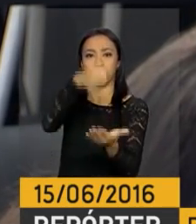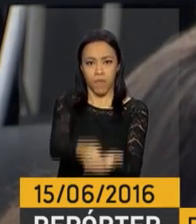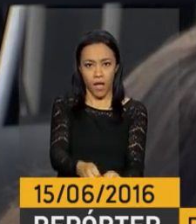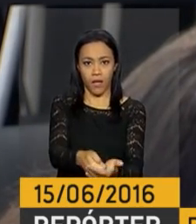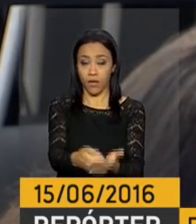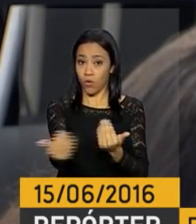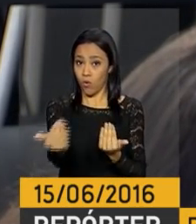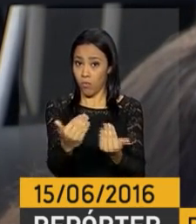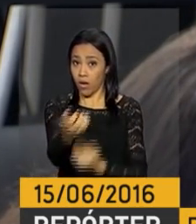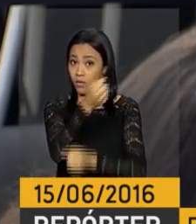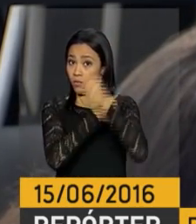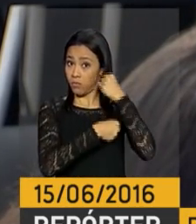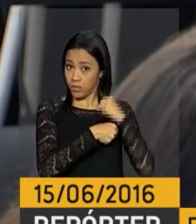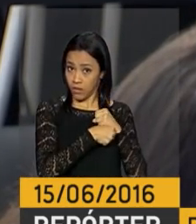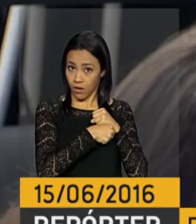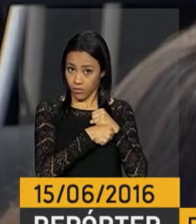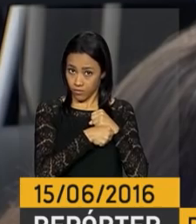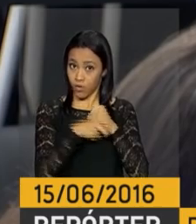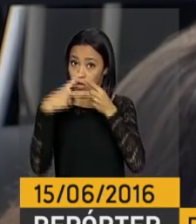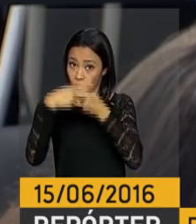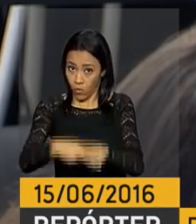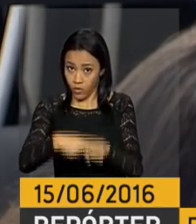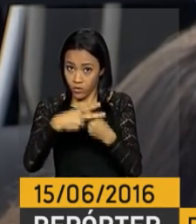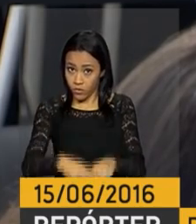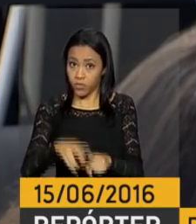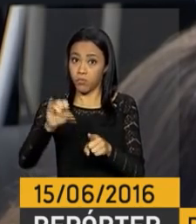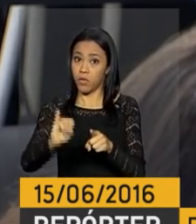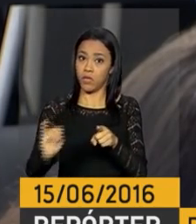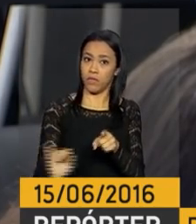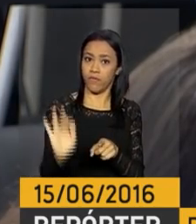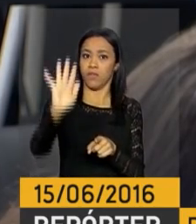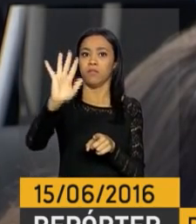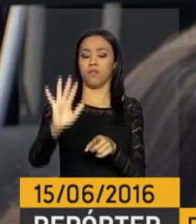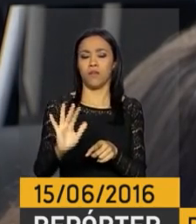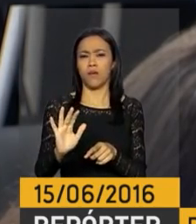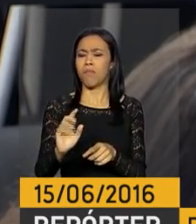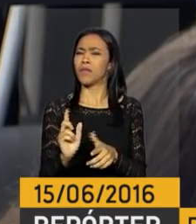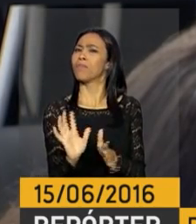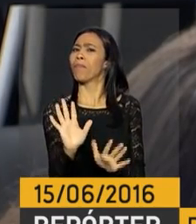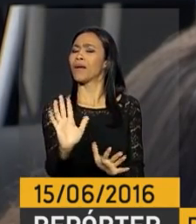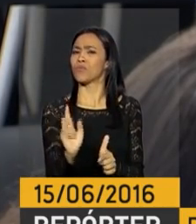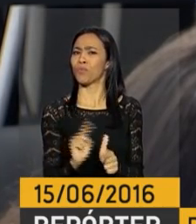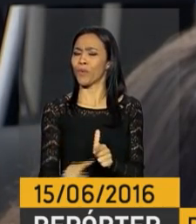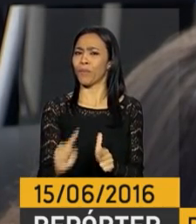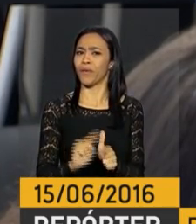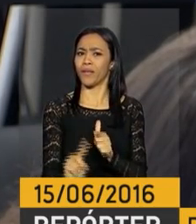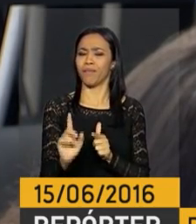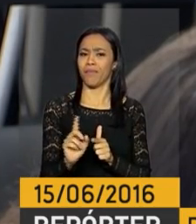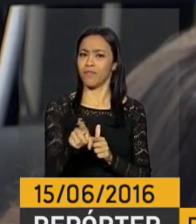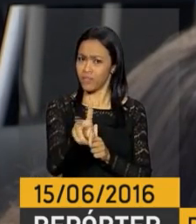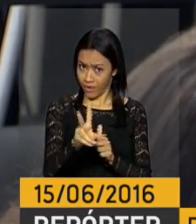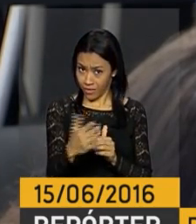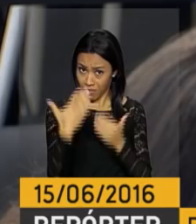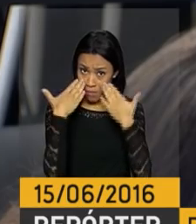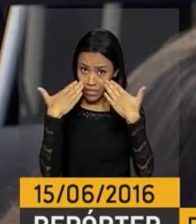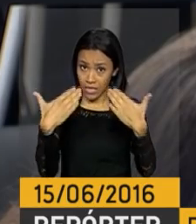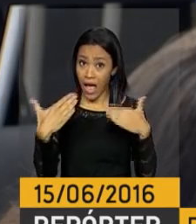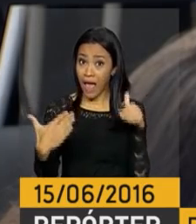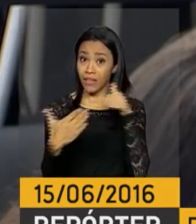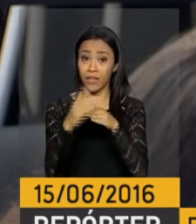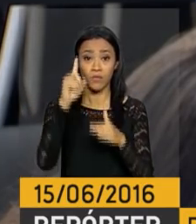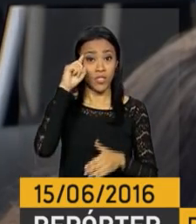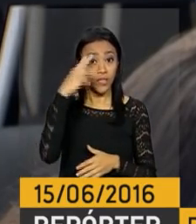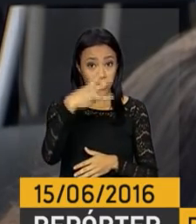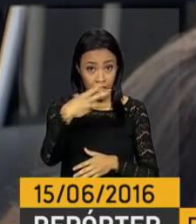ano anterior, corrigida pela inflação. O problema é que o senhor vai ter que apresentar até 31 de agosto desse